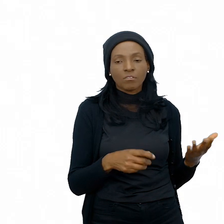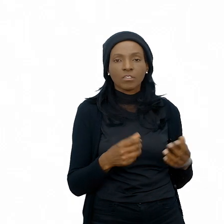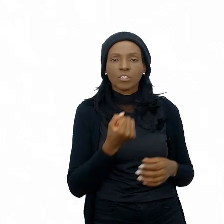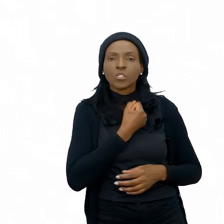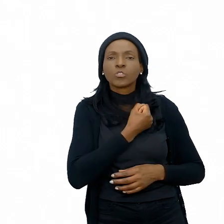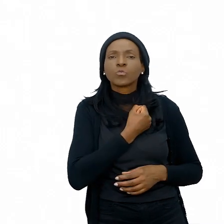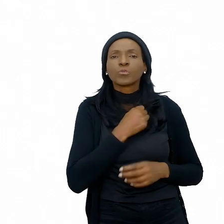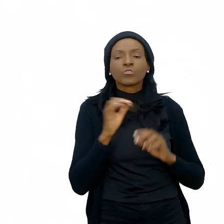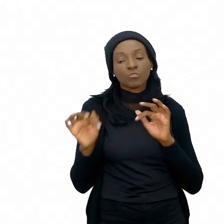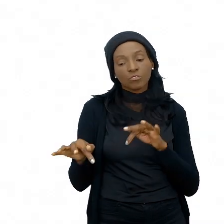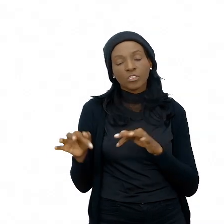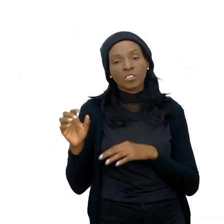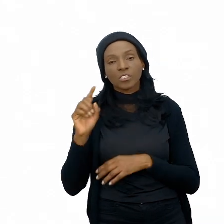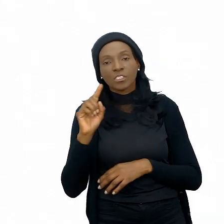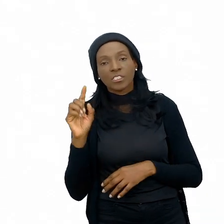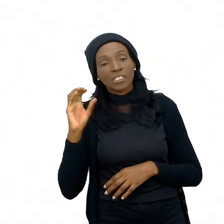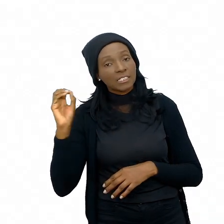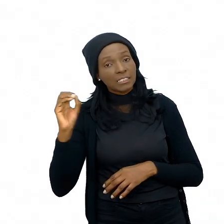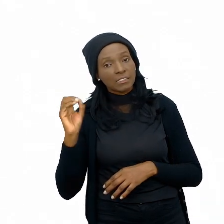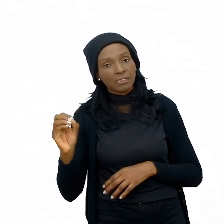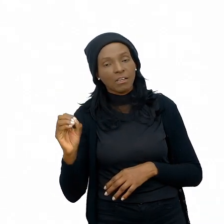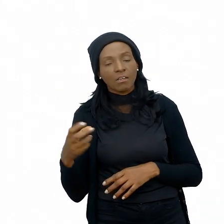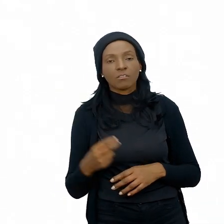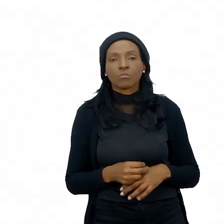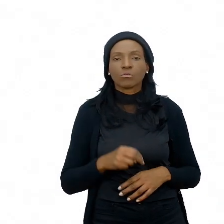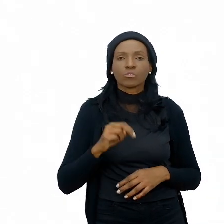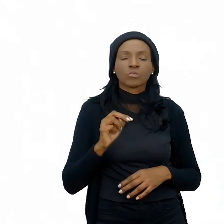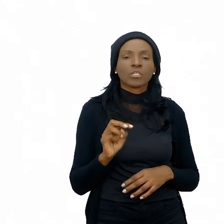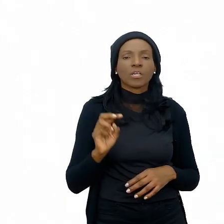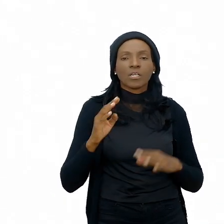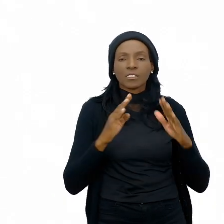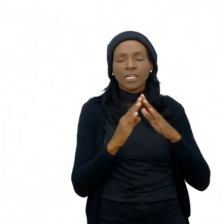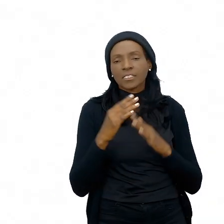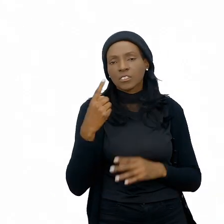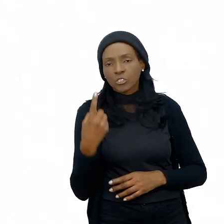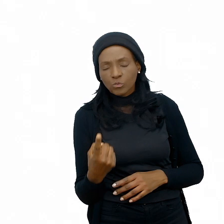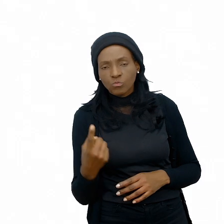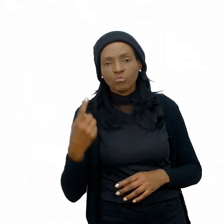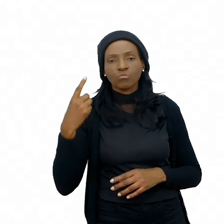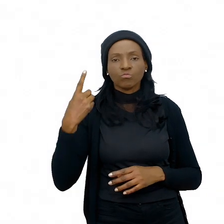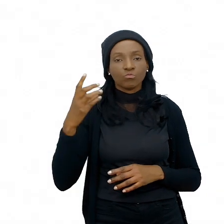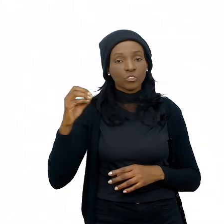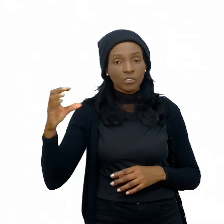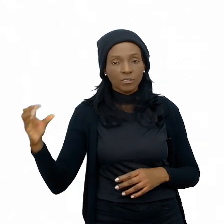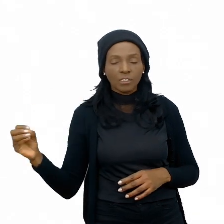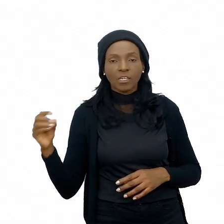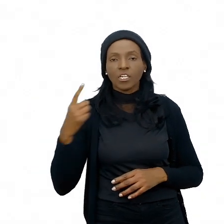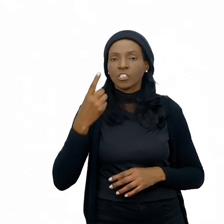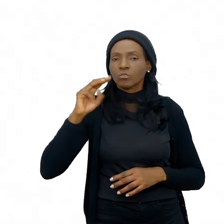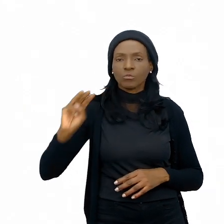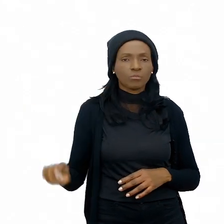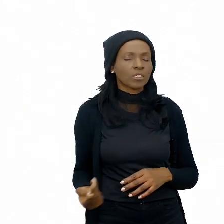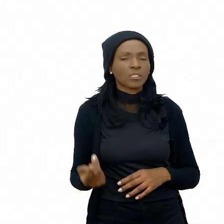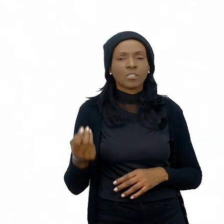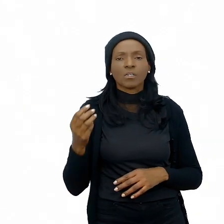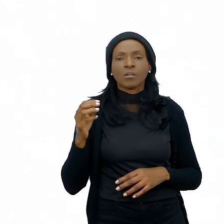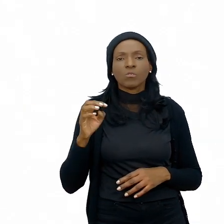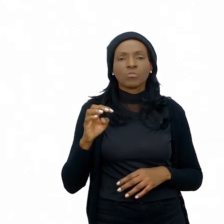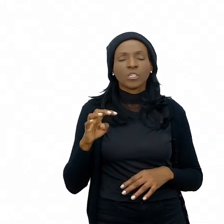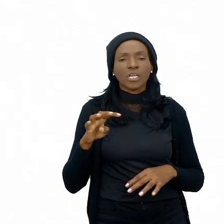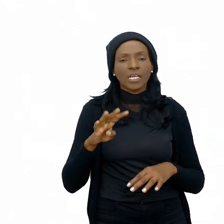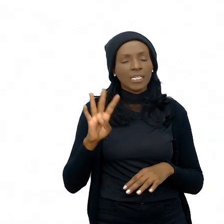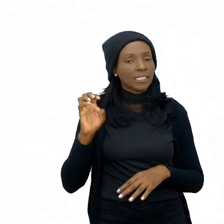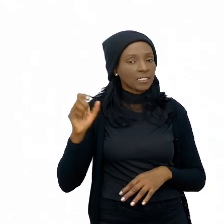as dezenas, centenas e unidades de milhar, de milhão exatas. Números compostos